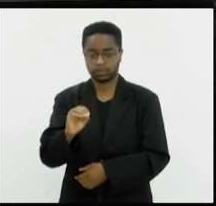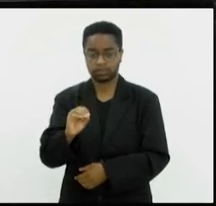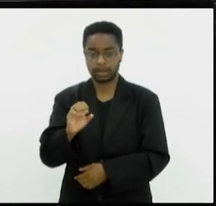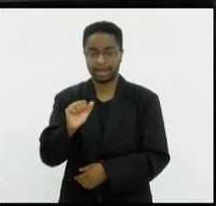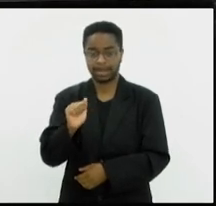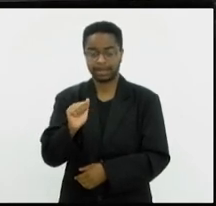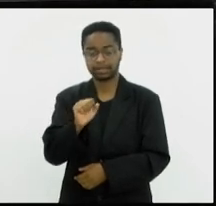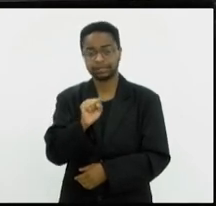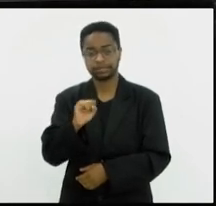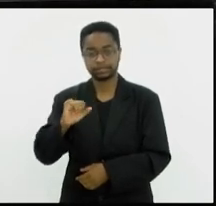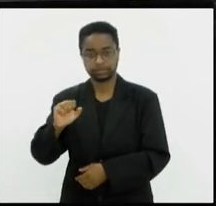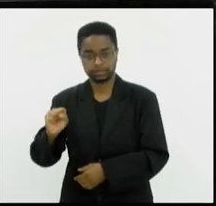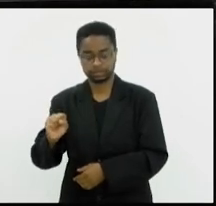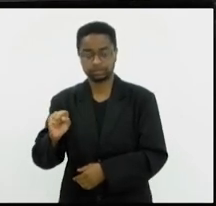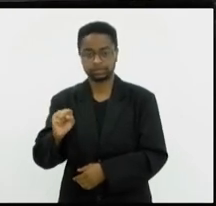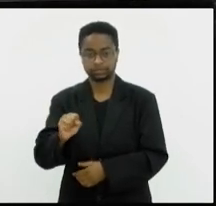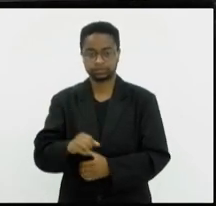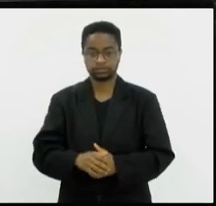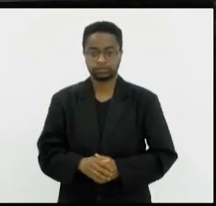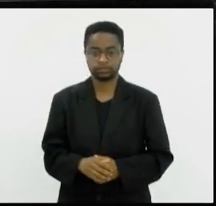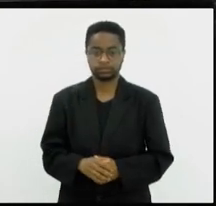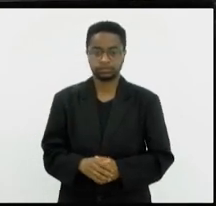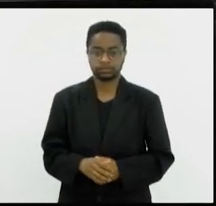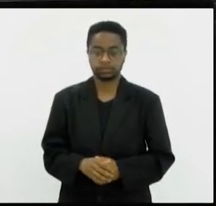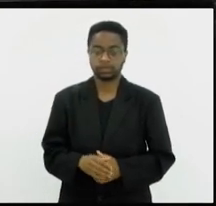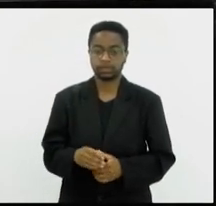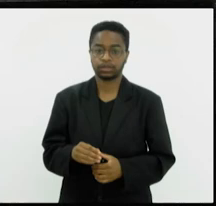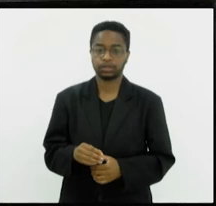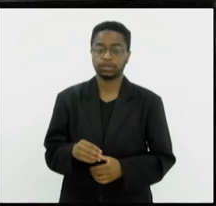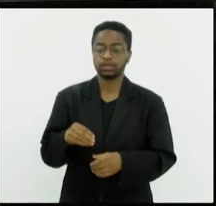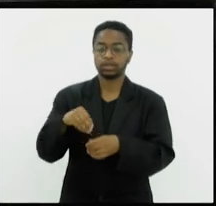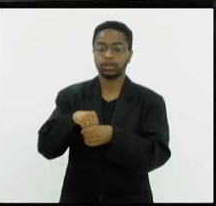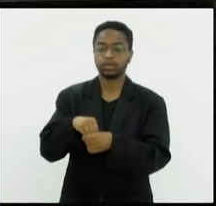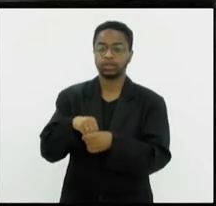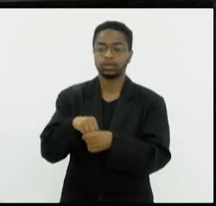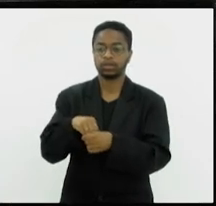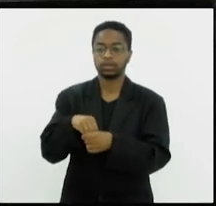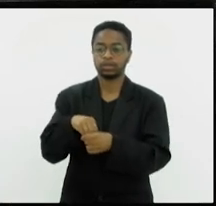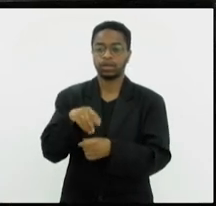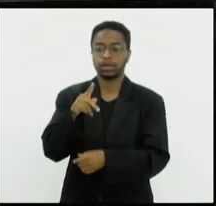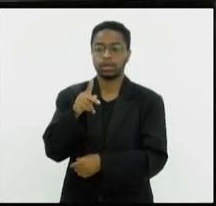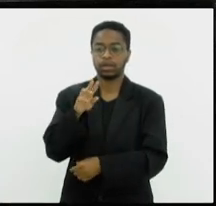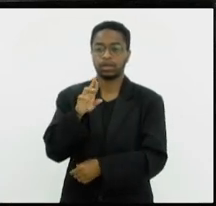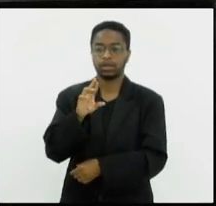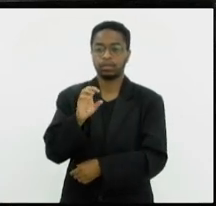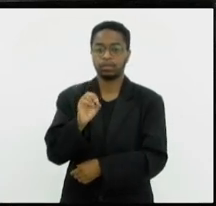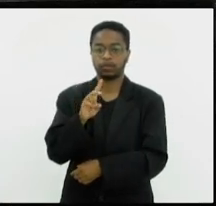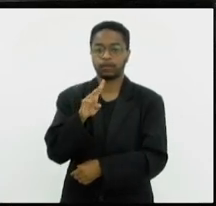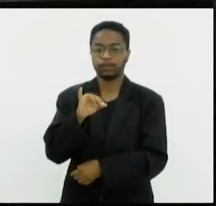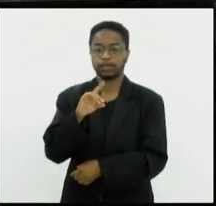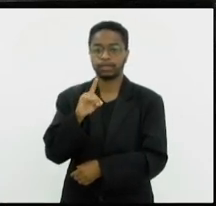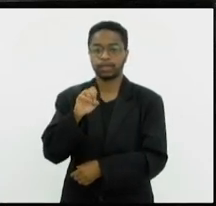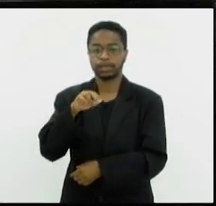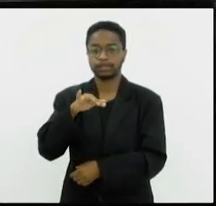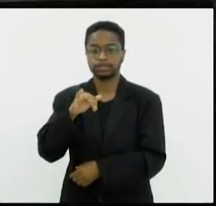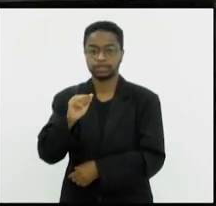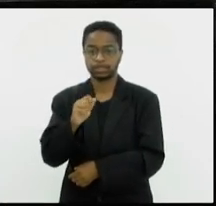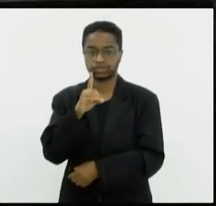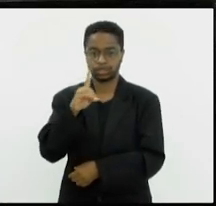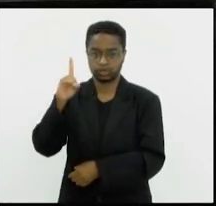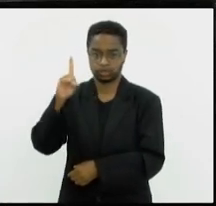associação Lar São Francisco de Assis na providência de Deus Imagine se não fosse providência de Deus